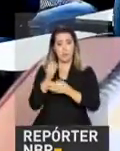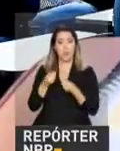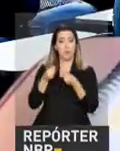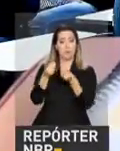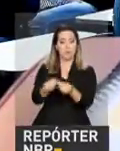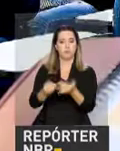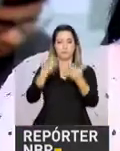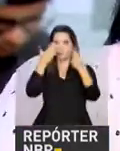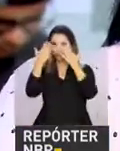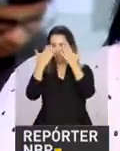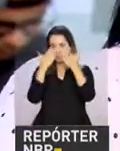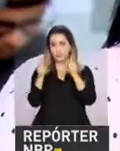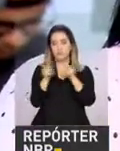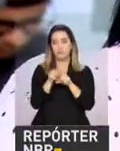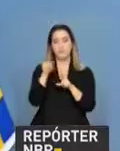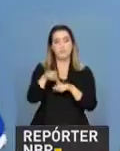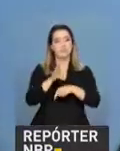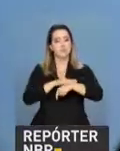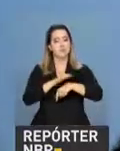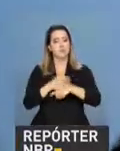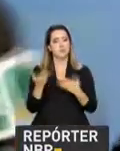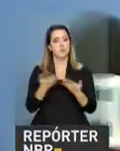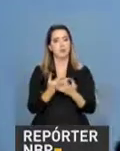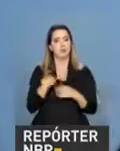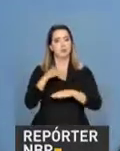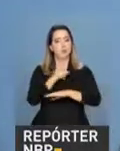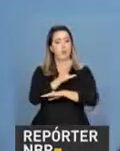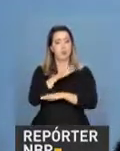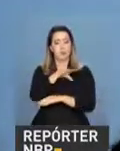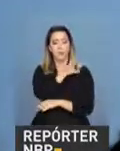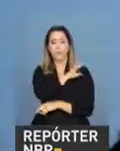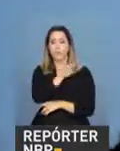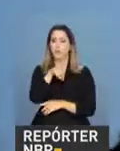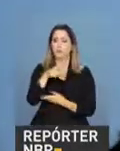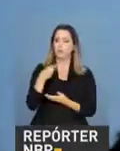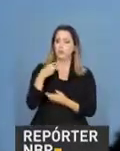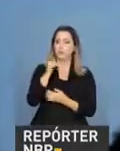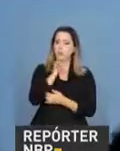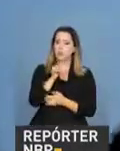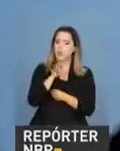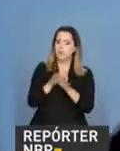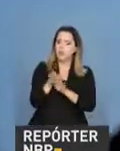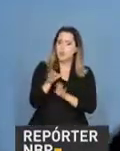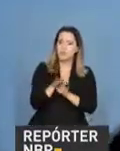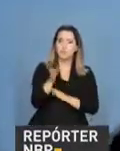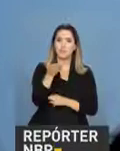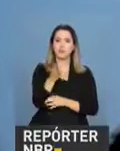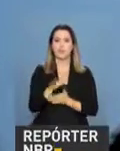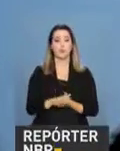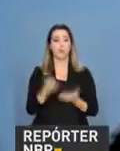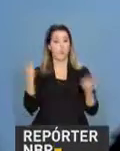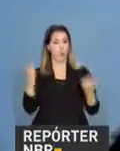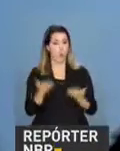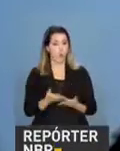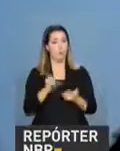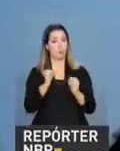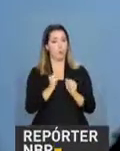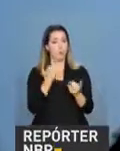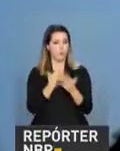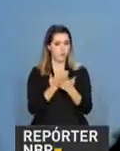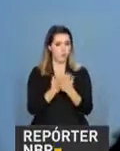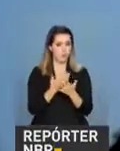com psicólogo. E nessa reta final, a coordenadora faz uma recomendação aos alunos. Hoje eles ainda podem estudar, fazer mais